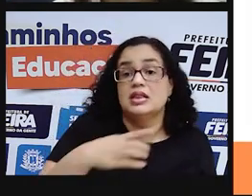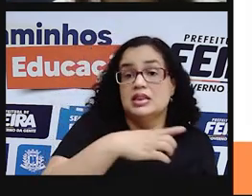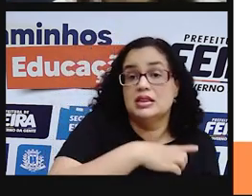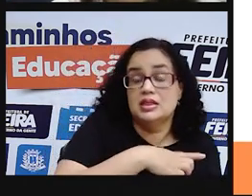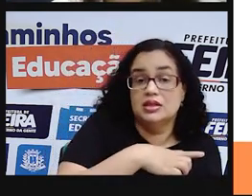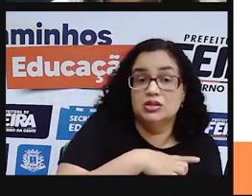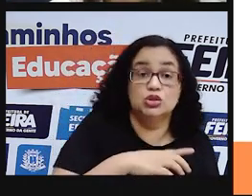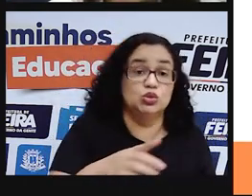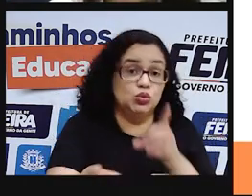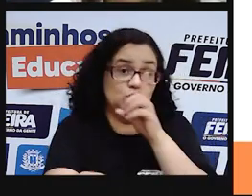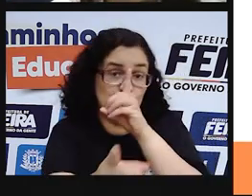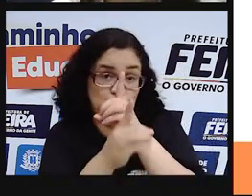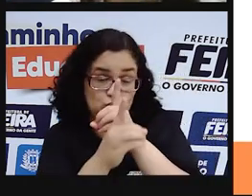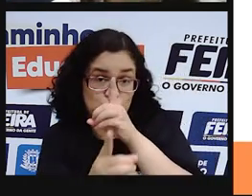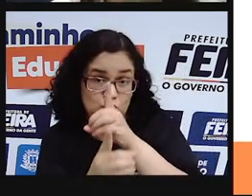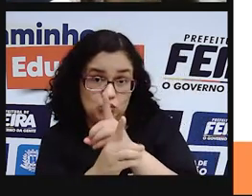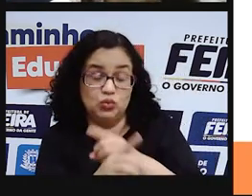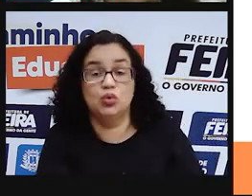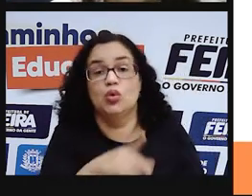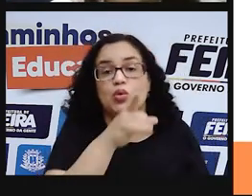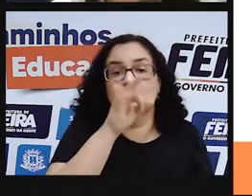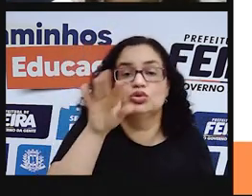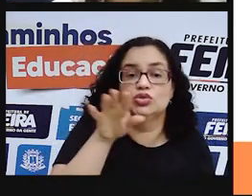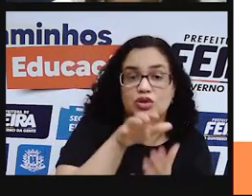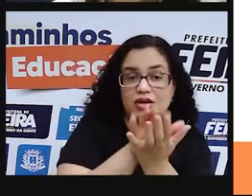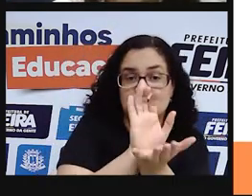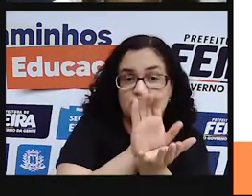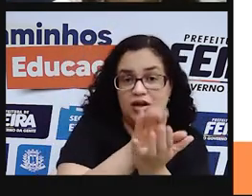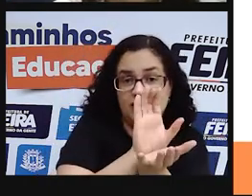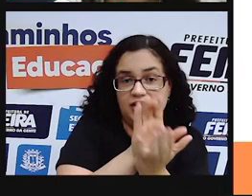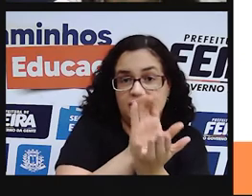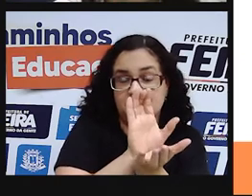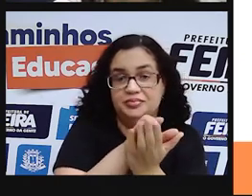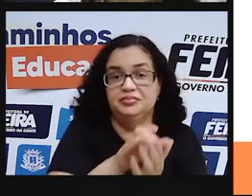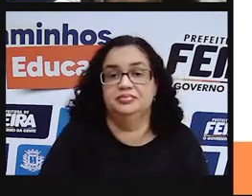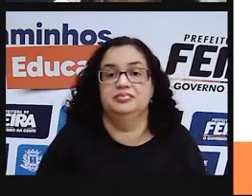Grande aí onde encontraram outro dia um jacarés